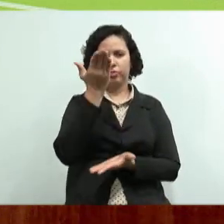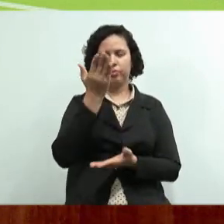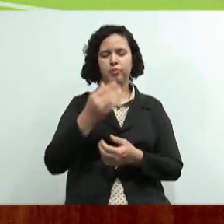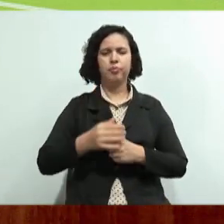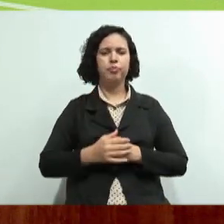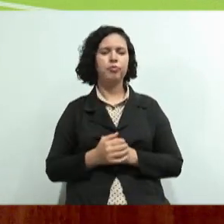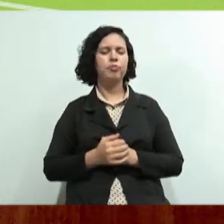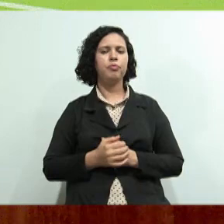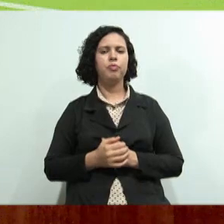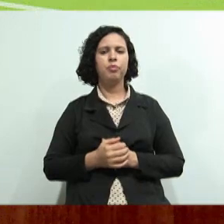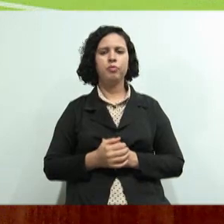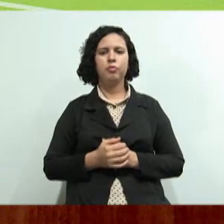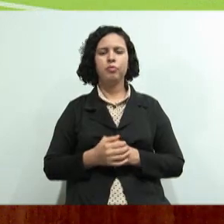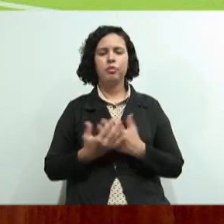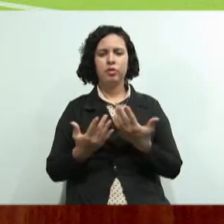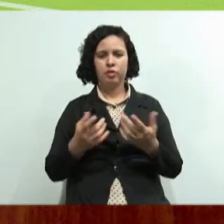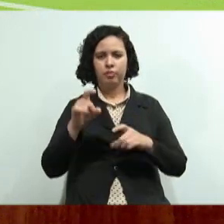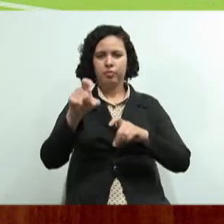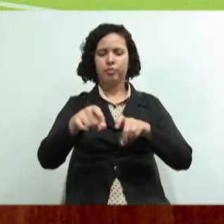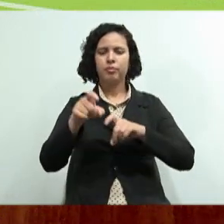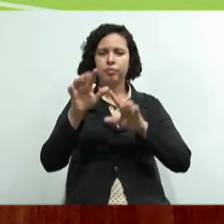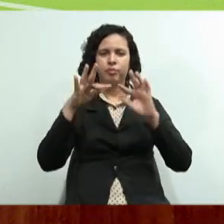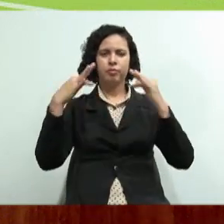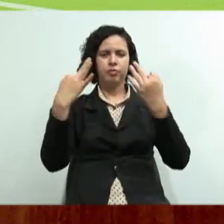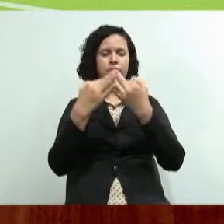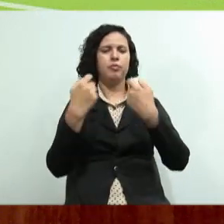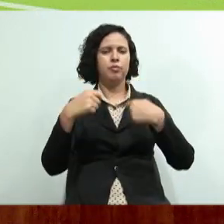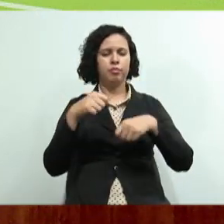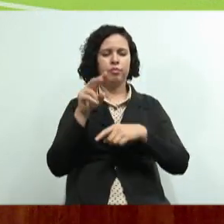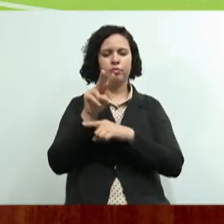apoio para permanecer produzindo.